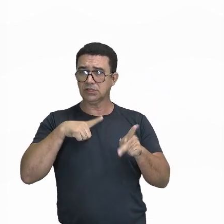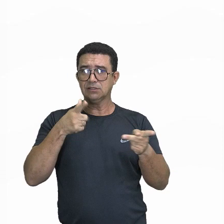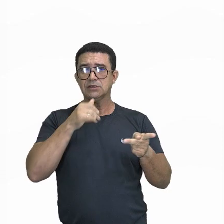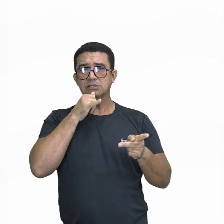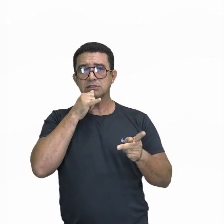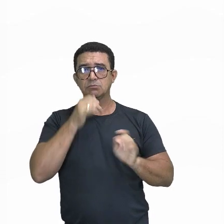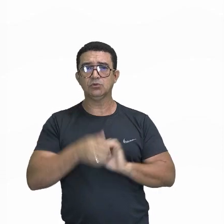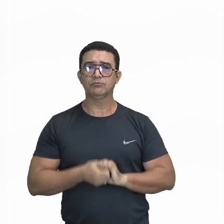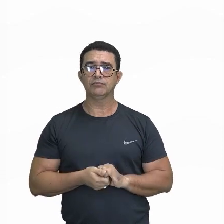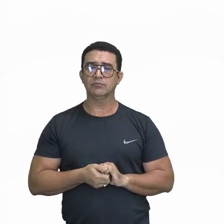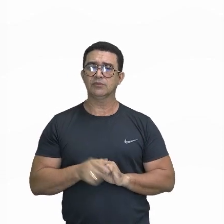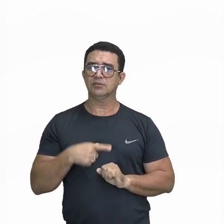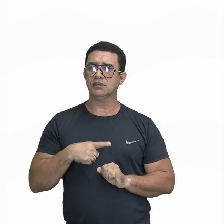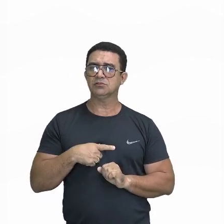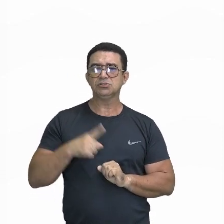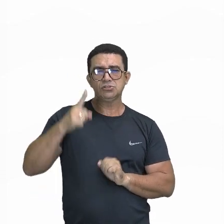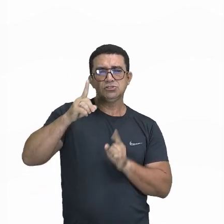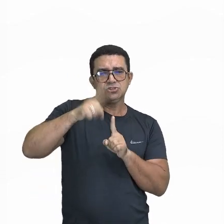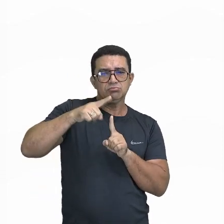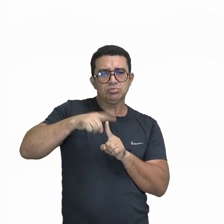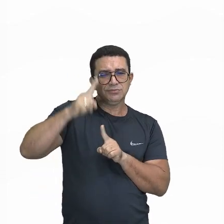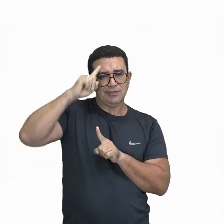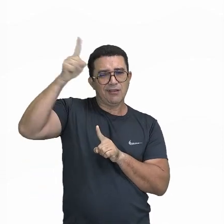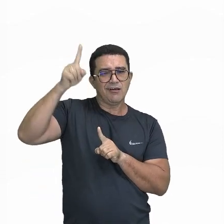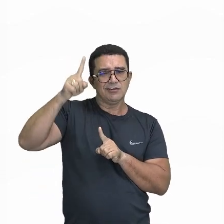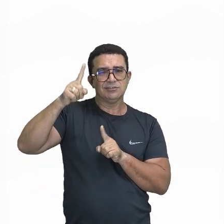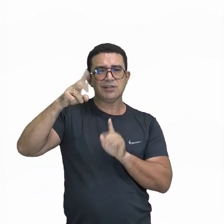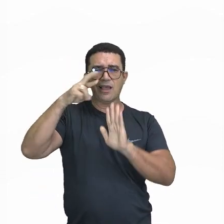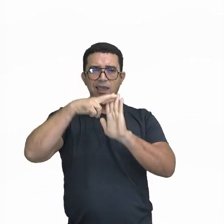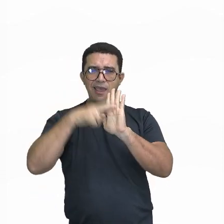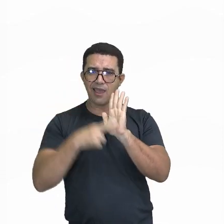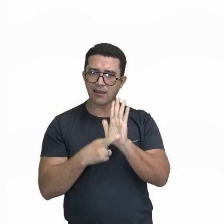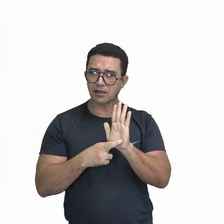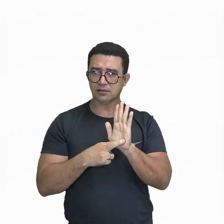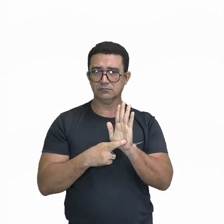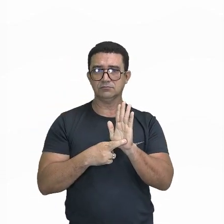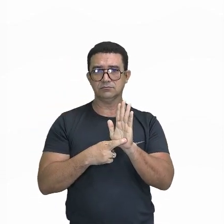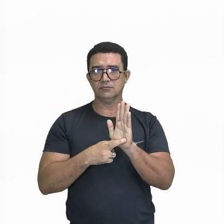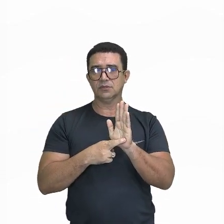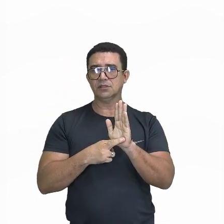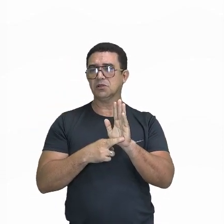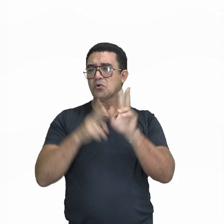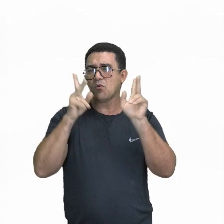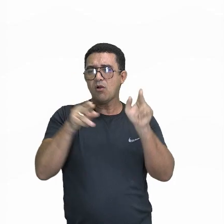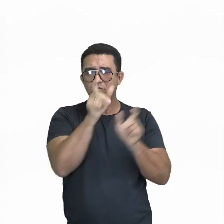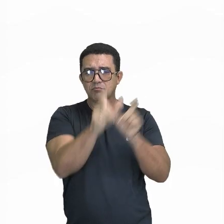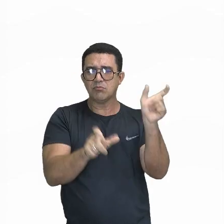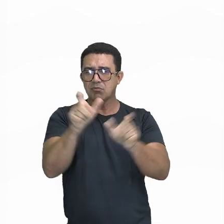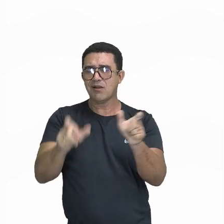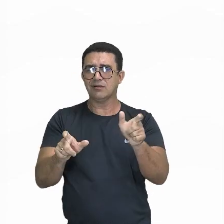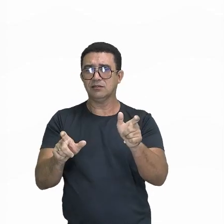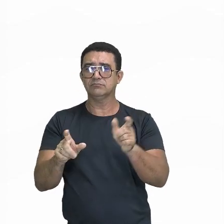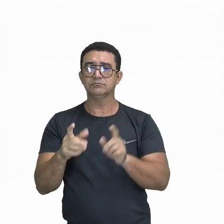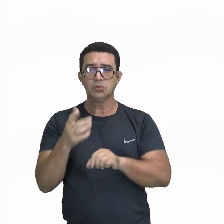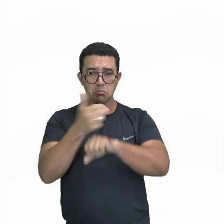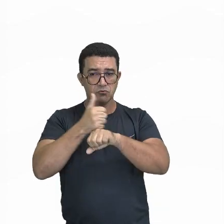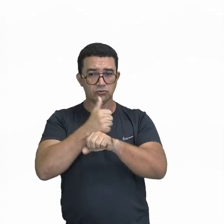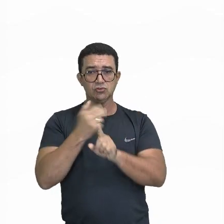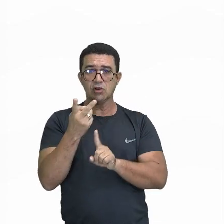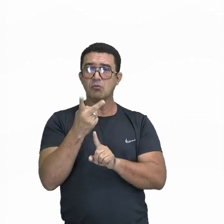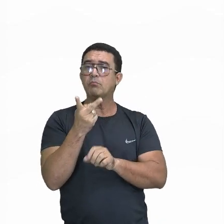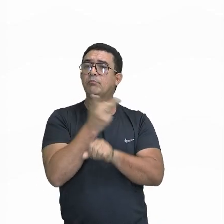formas ideológicas e técnicas tão diversas quanto os próprios indivíduos. O artista